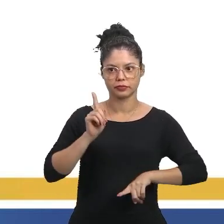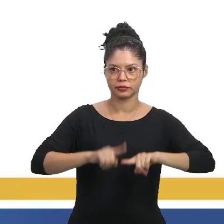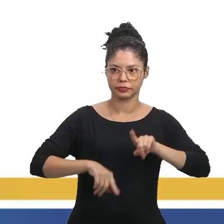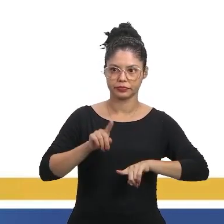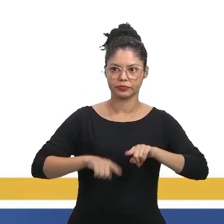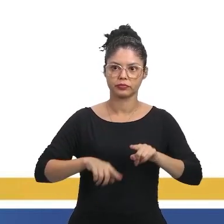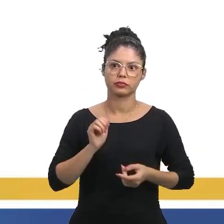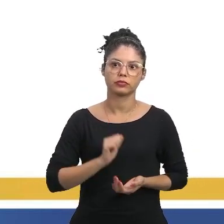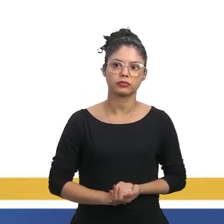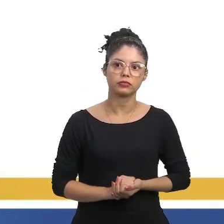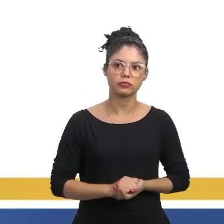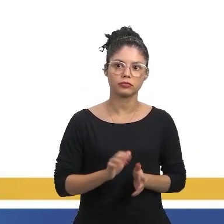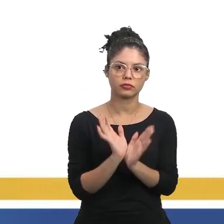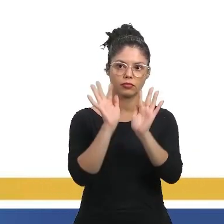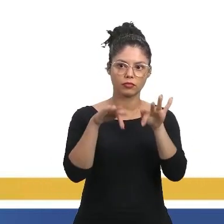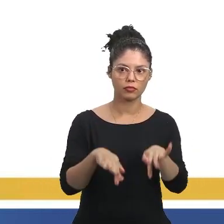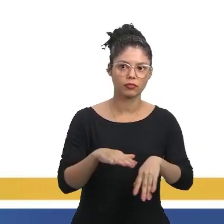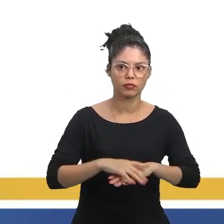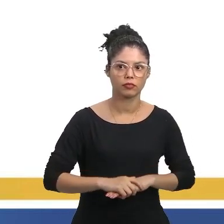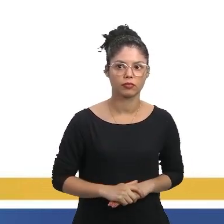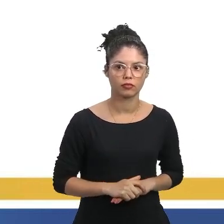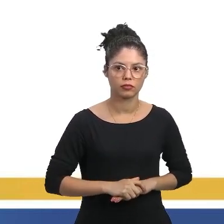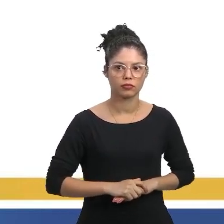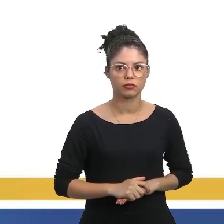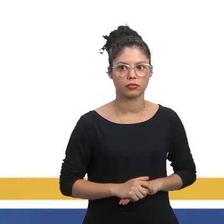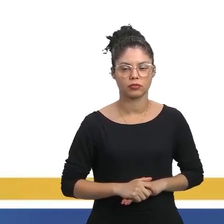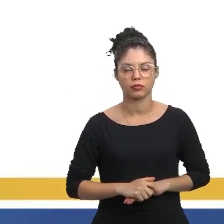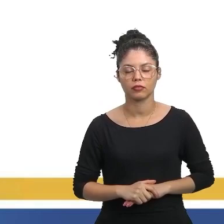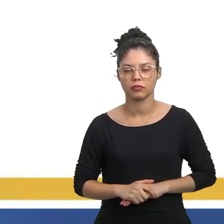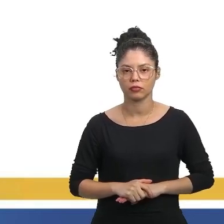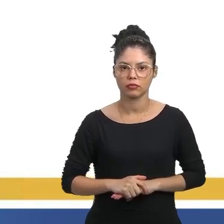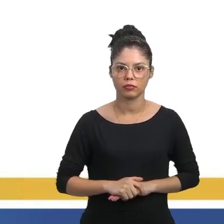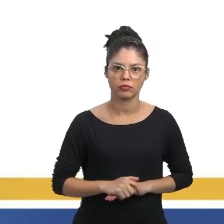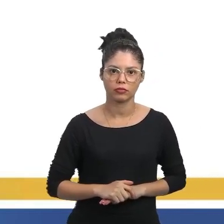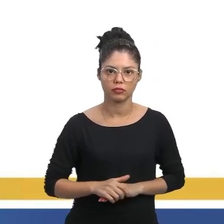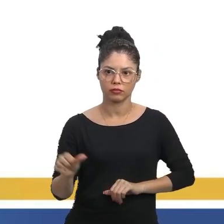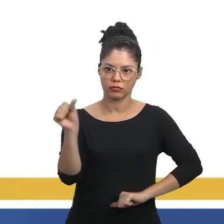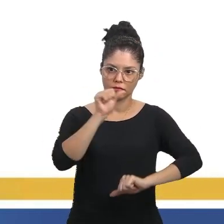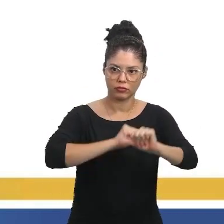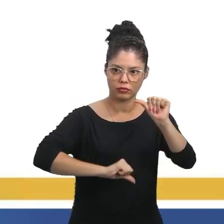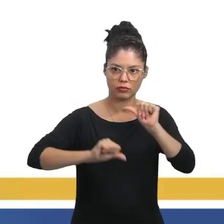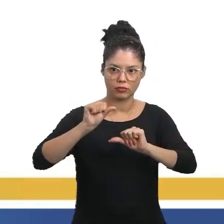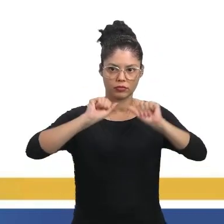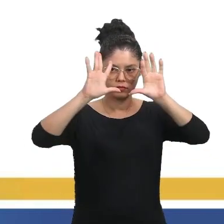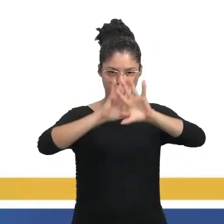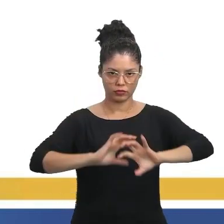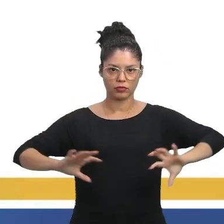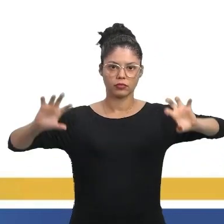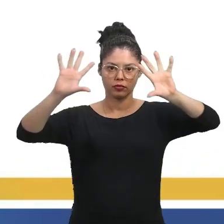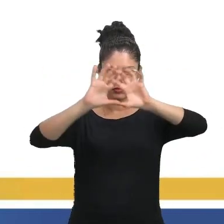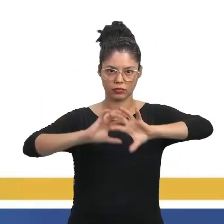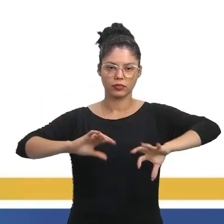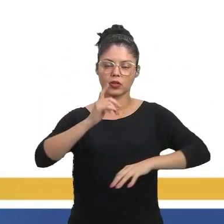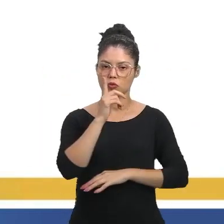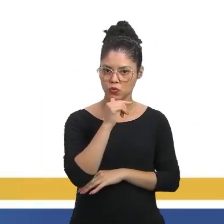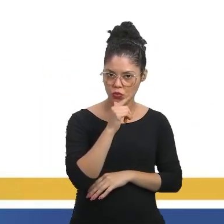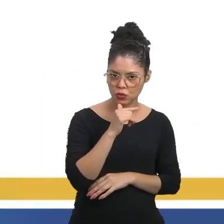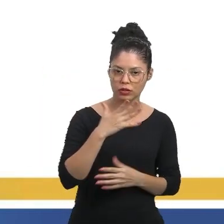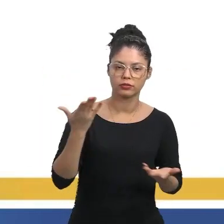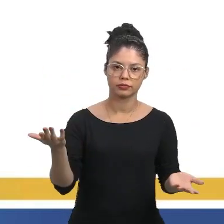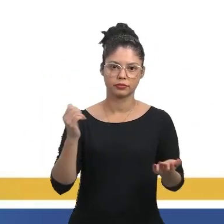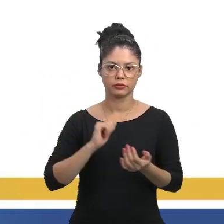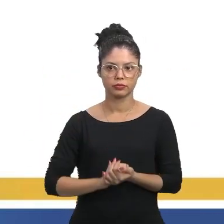matéria. E por fim, nós temos essa transformação aí do vapor da água, da água líquida para o